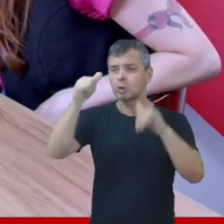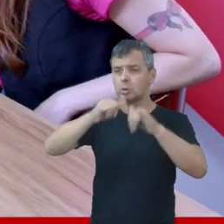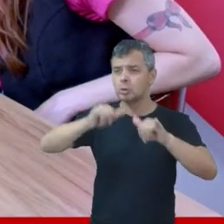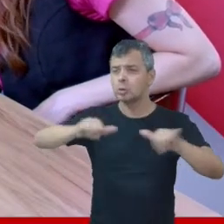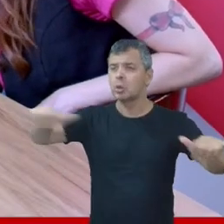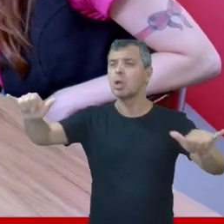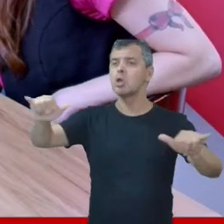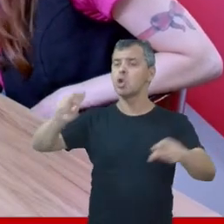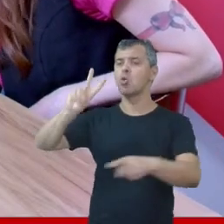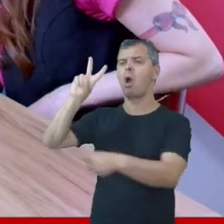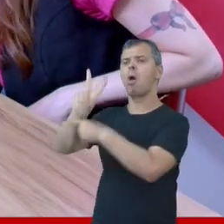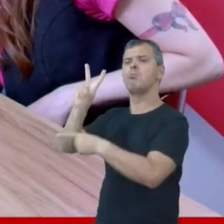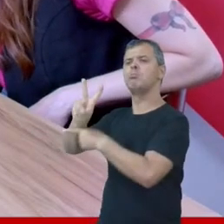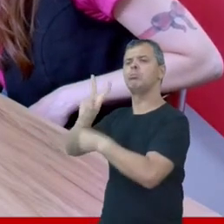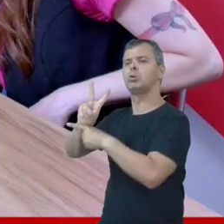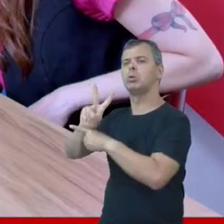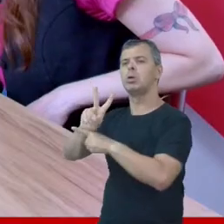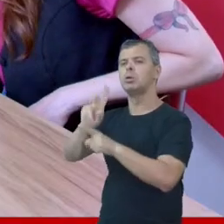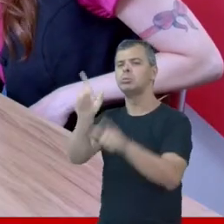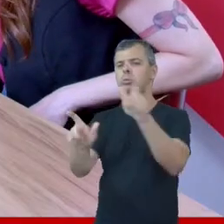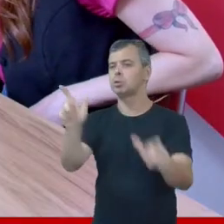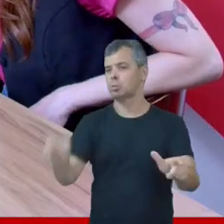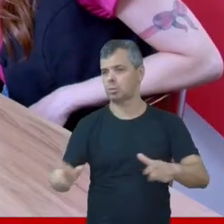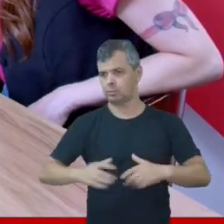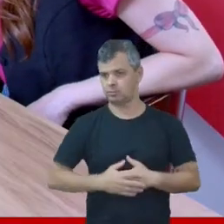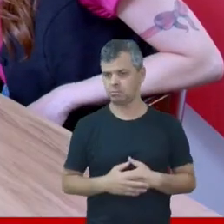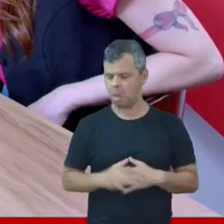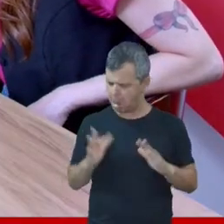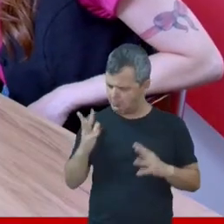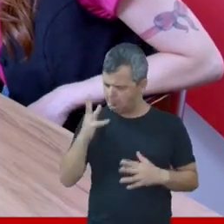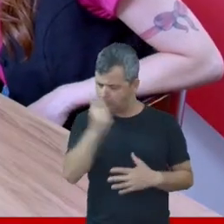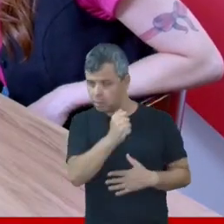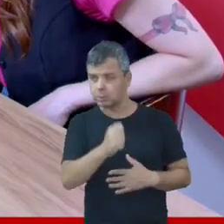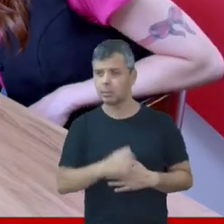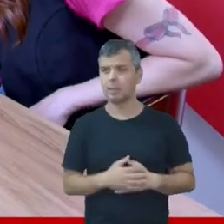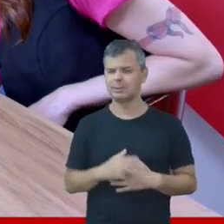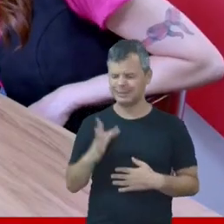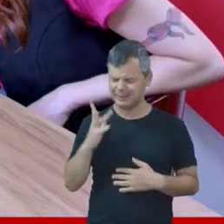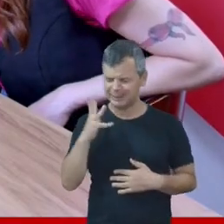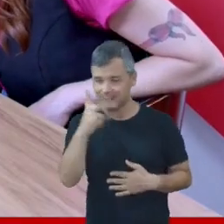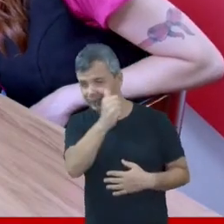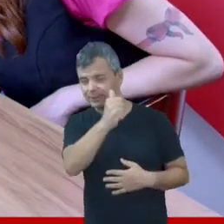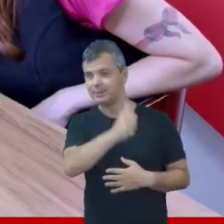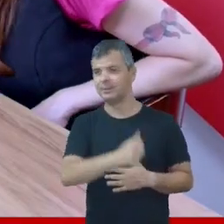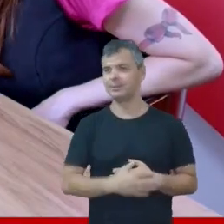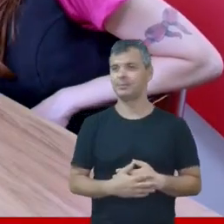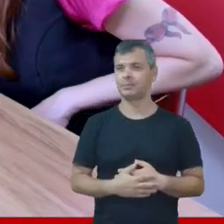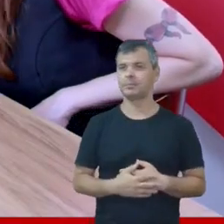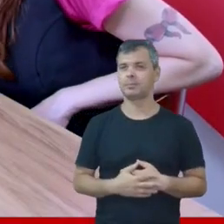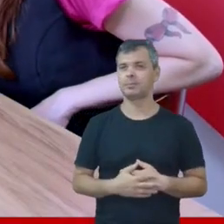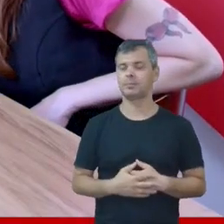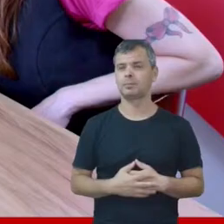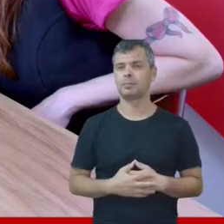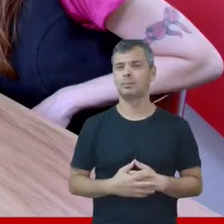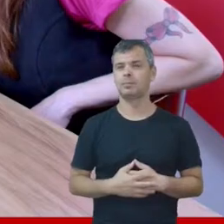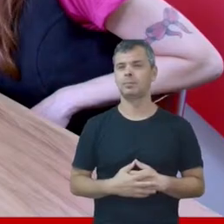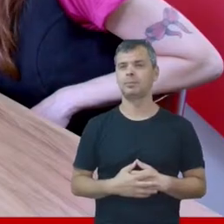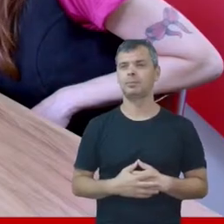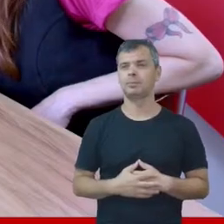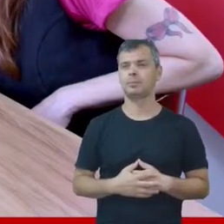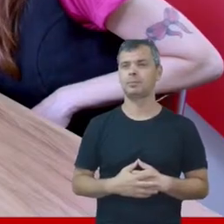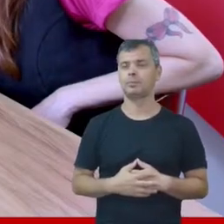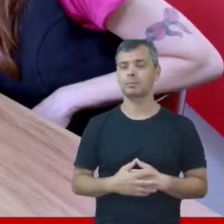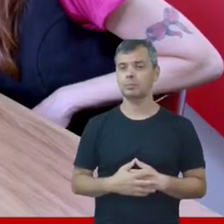divulgado e protegendo muita gente. É né? isso. Lindo demais. É isso, Lindo gente. demais. Próxima